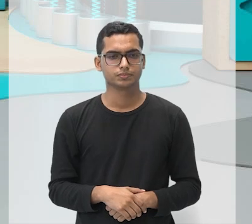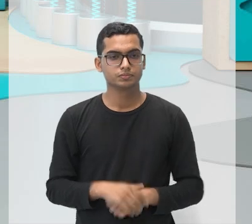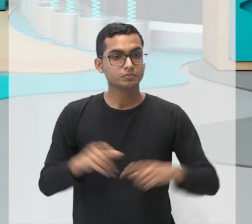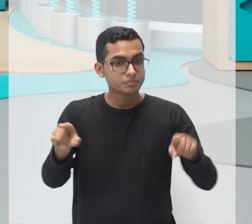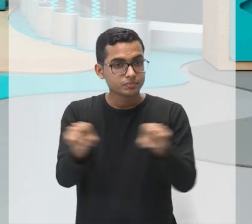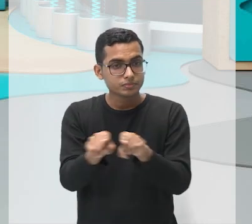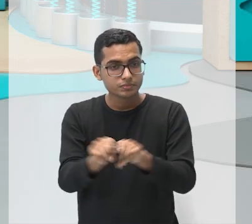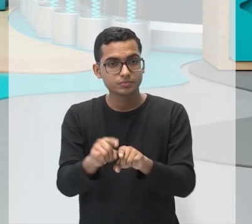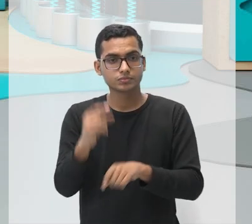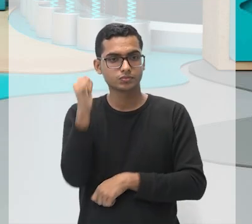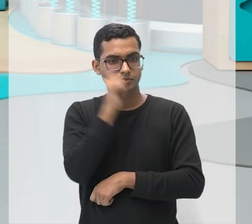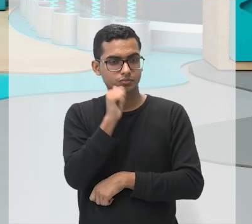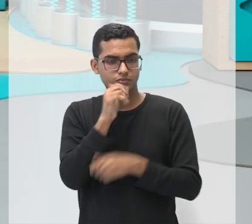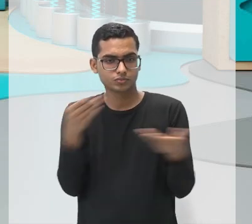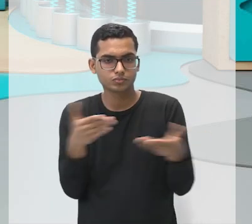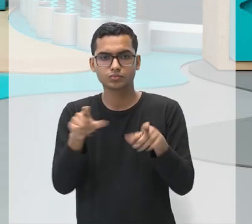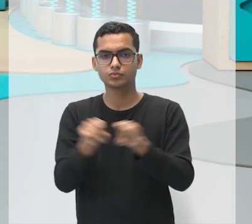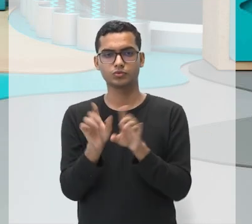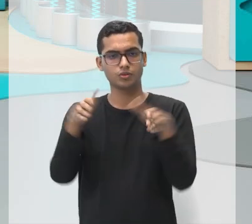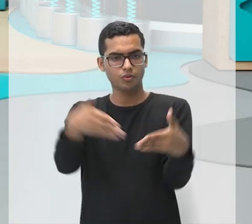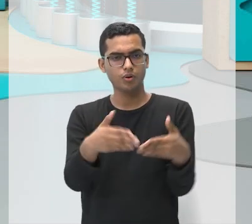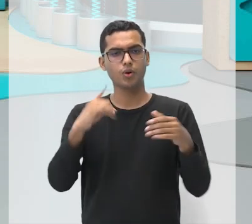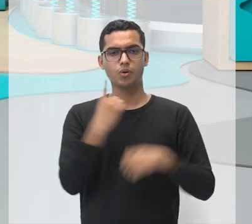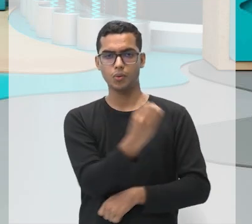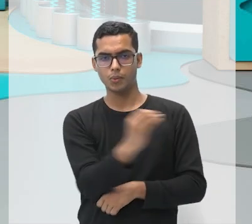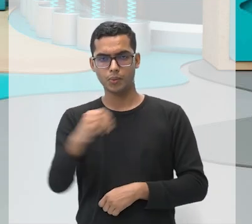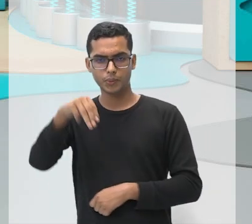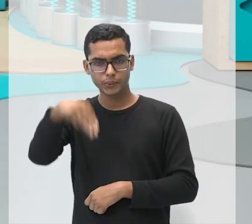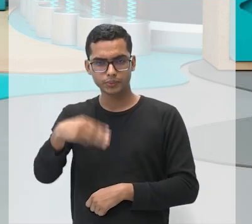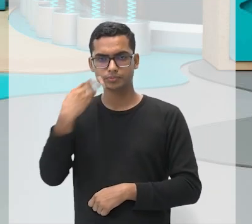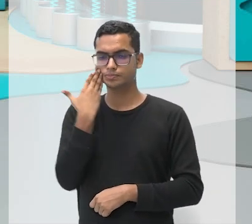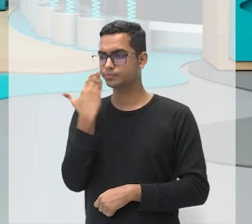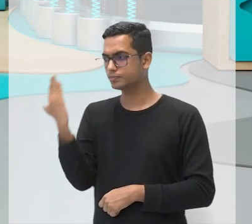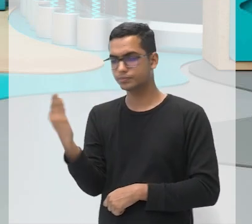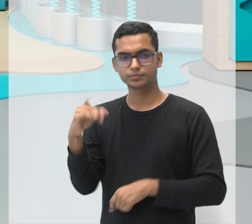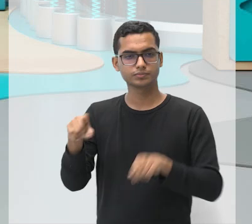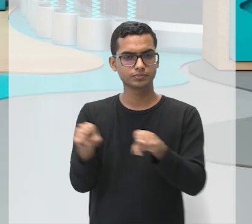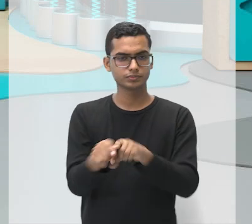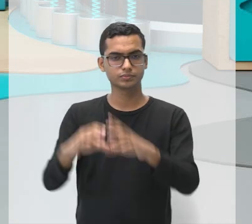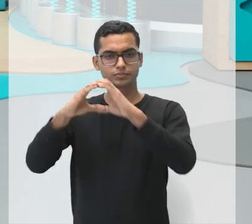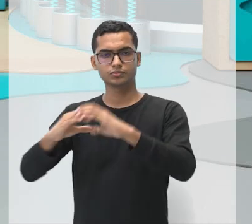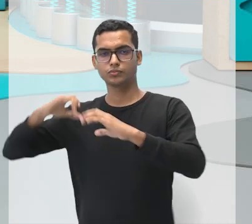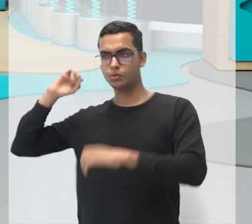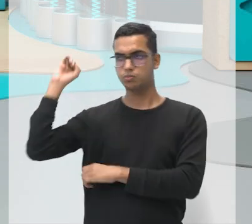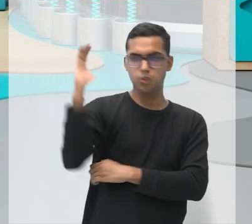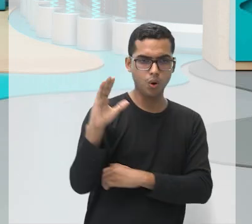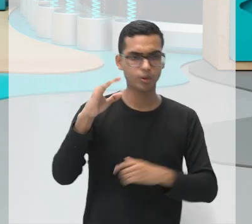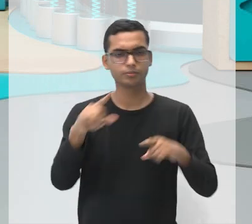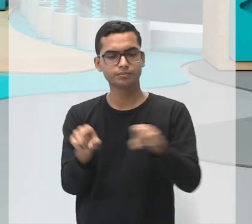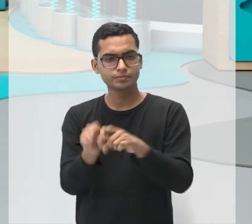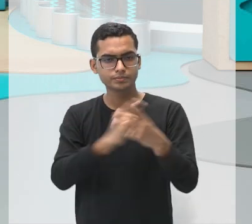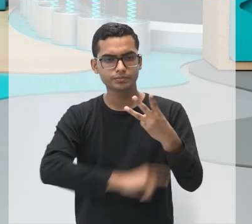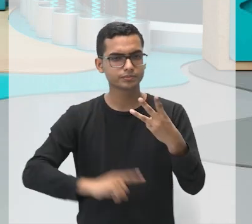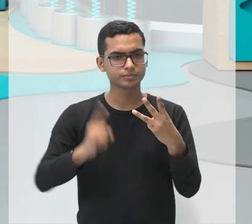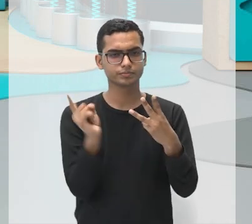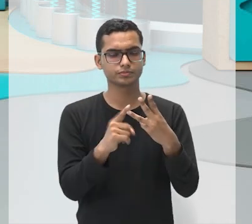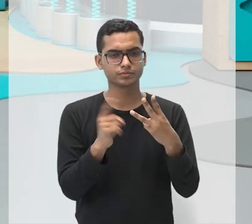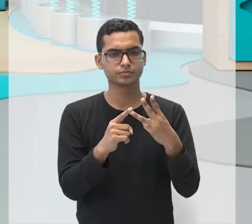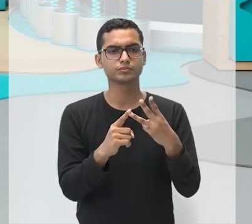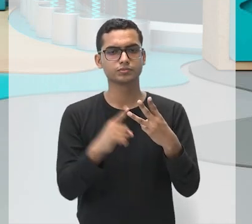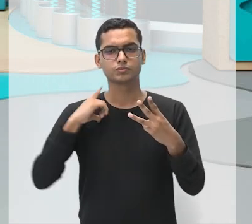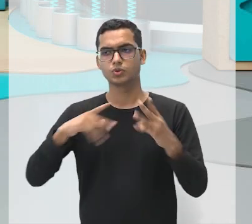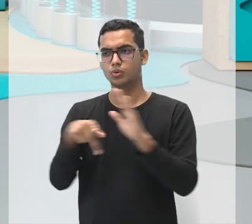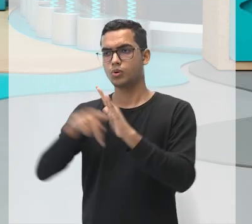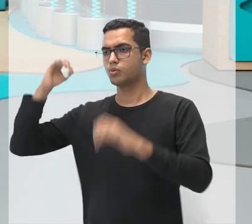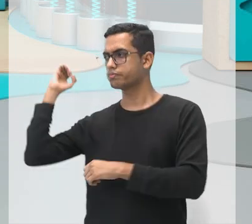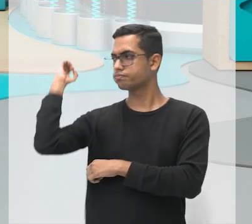o lançamento de peso, corrigindo de novo, o arremesso de peso, o lançamento de dardo, o salto em altura,